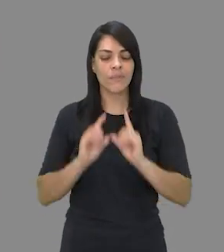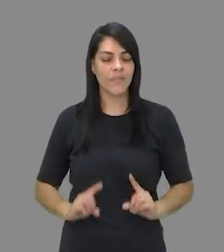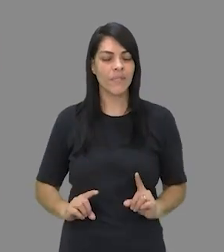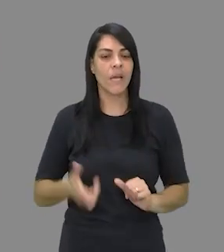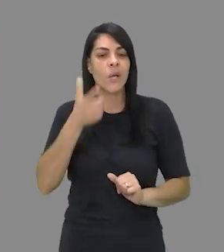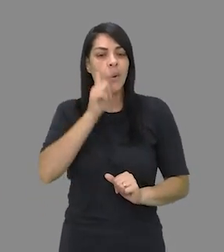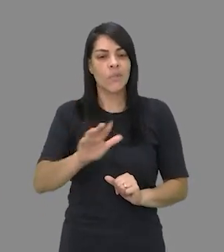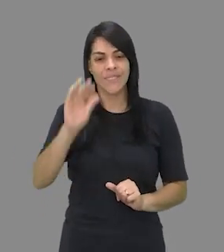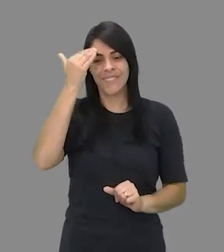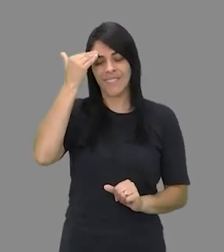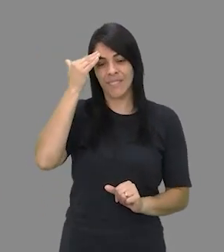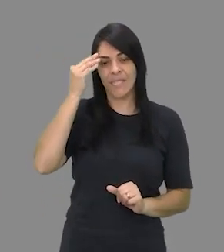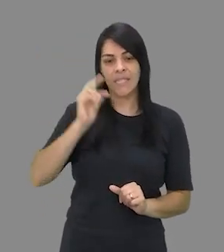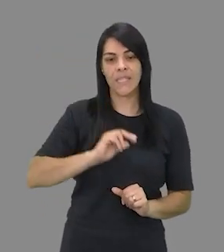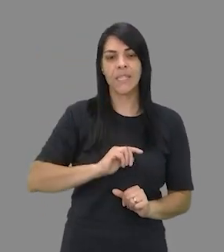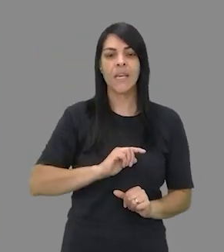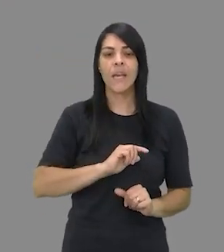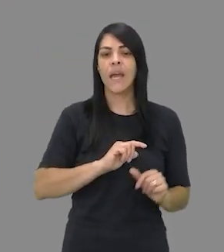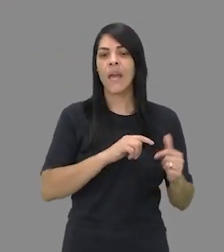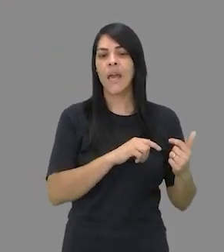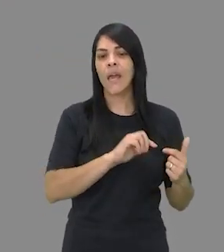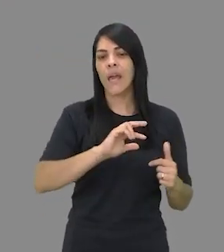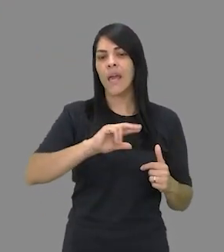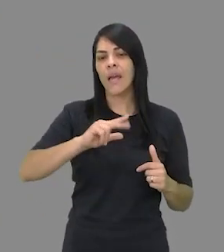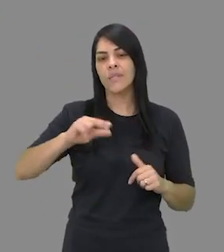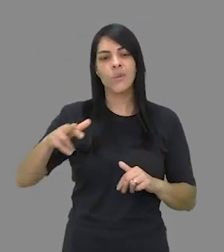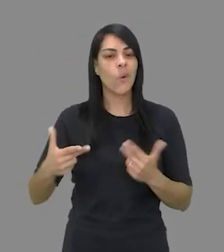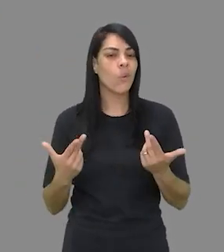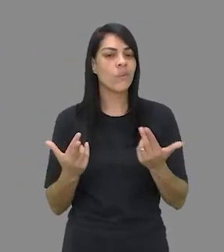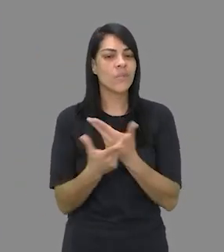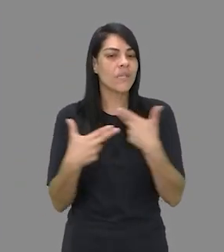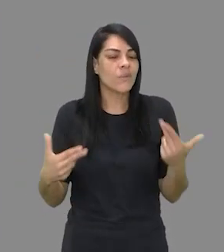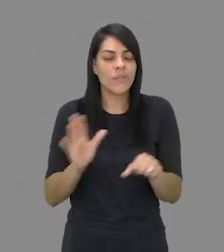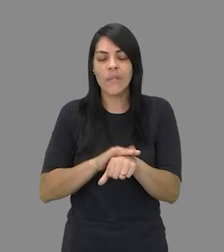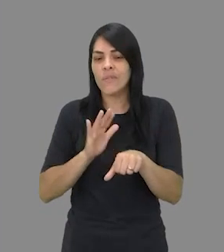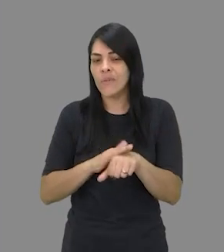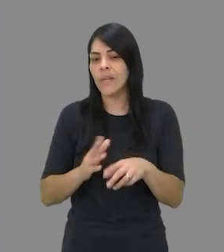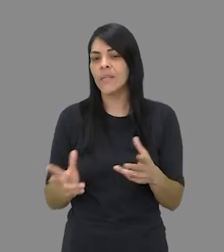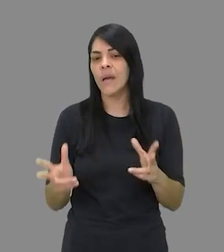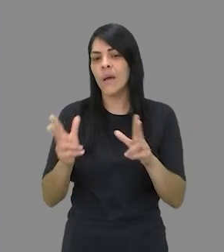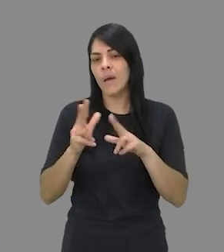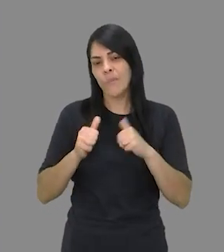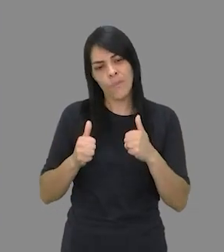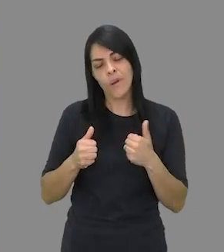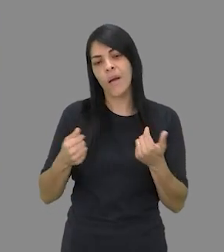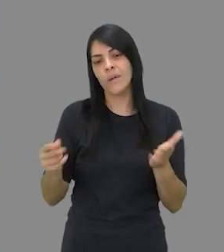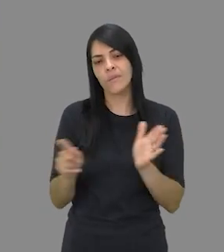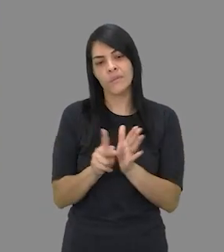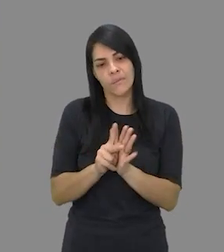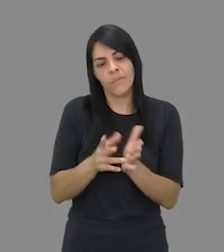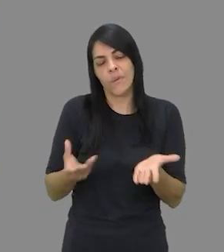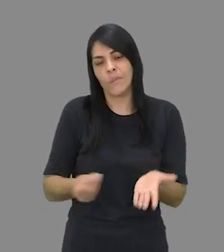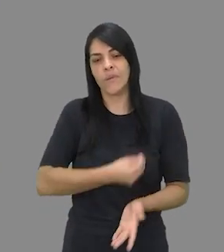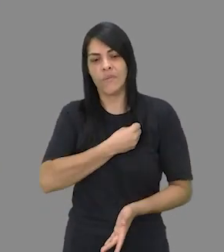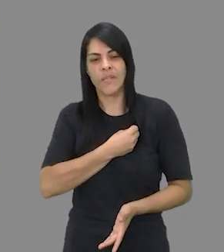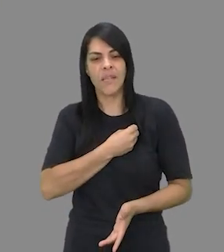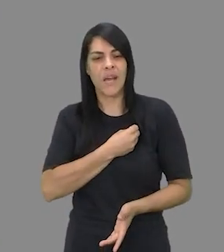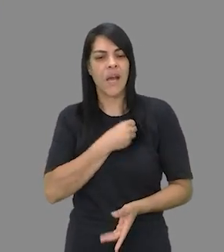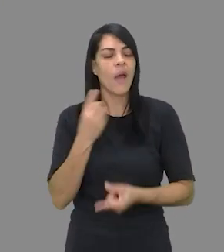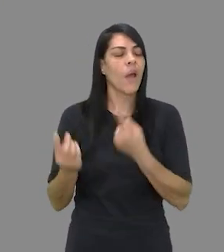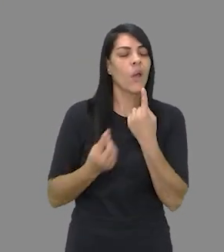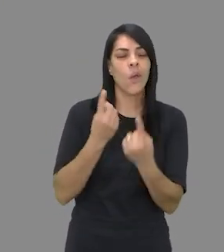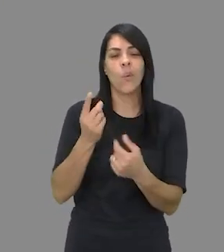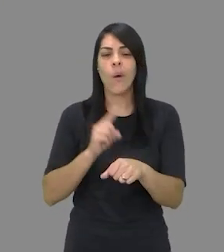que muitas outras coisas podem ser feitas em benefício de si. Então, em que momento a pessoa